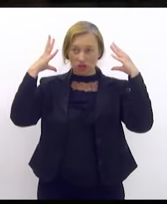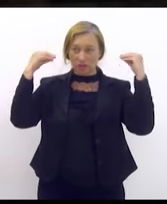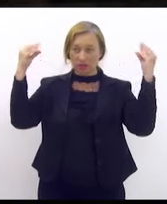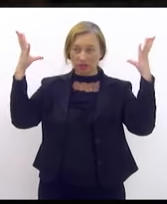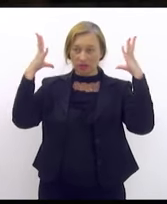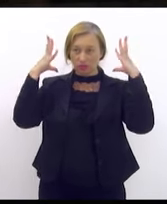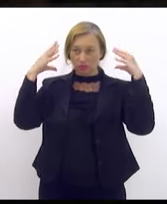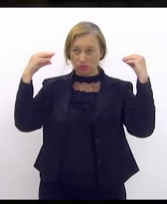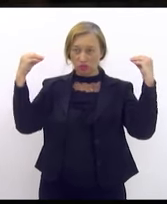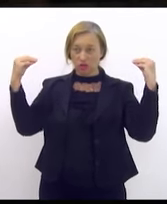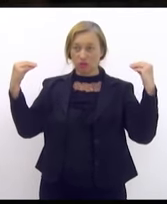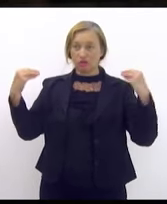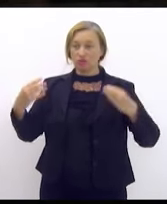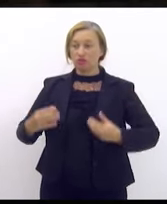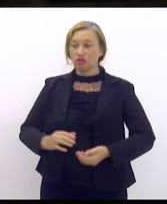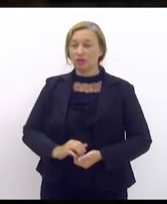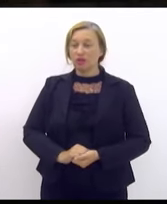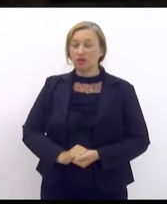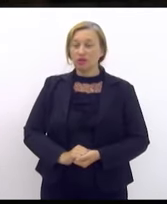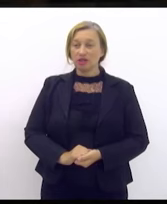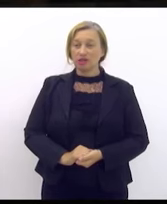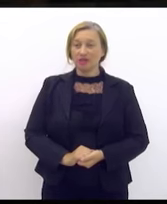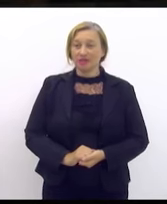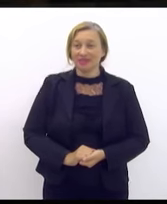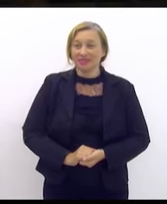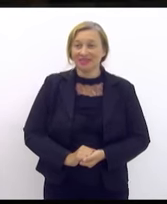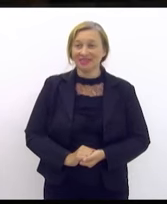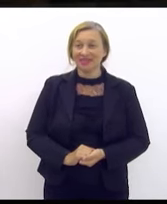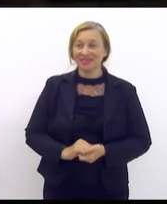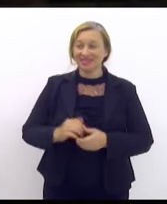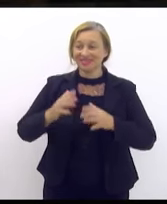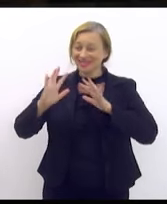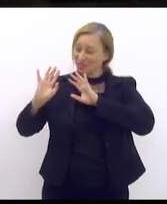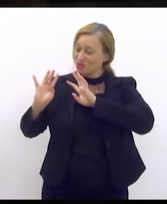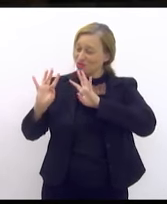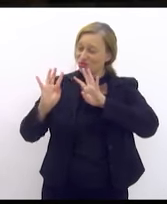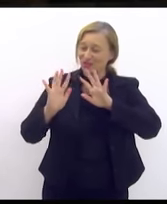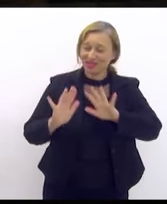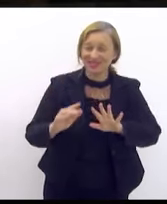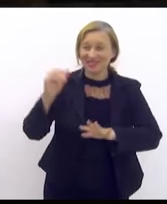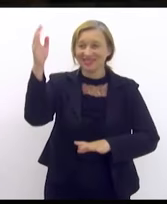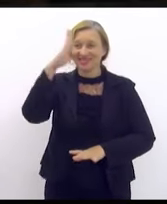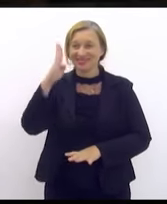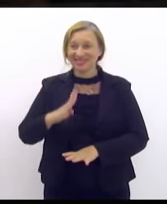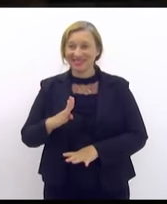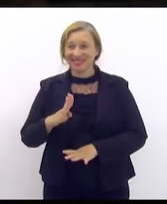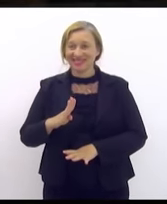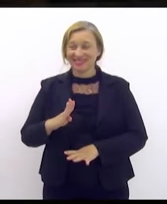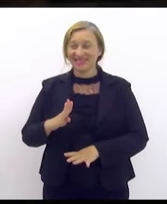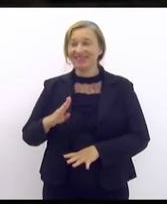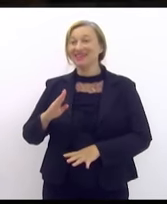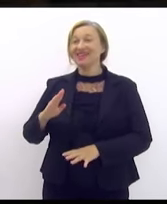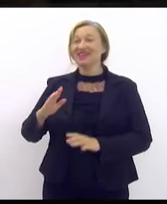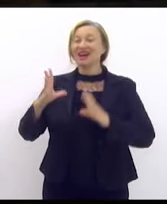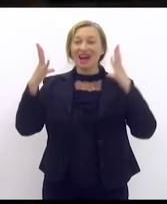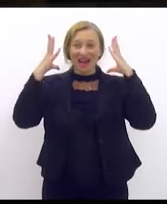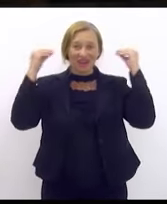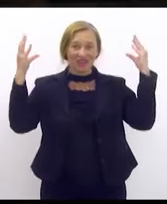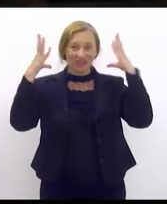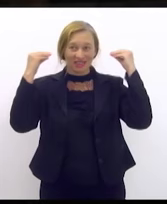ambos esses países invadiram o Brasil a Holanda lá em Pernambuco no